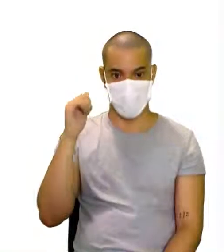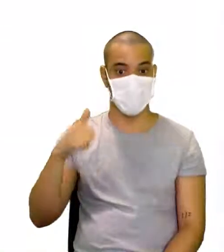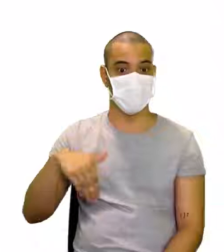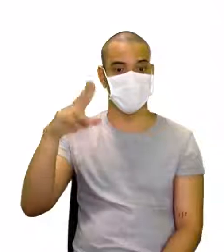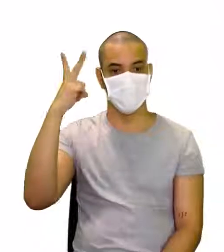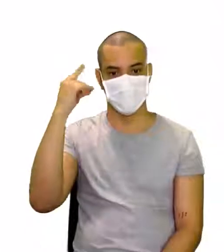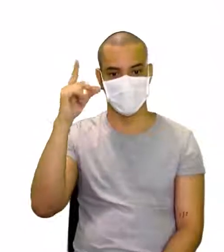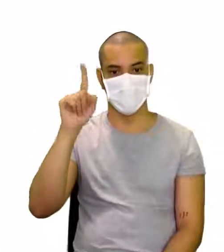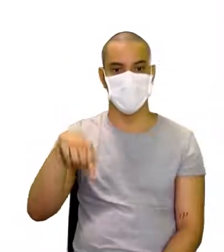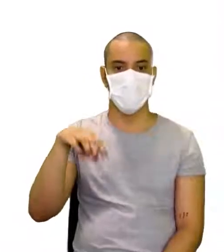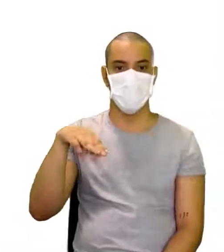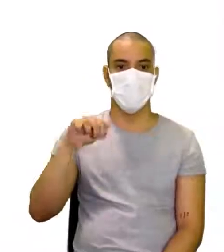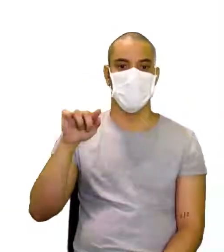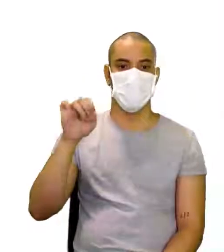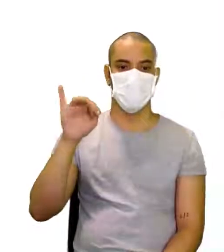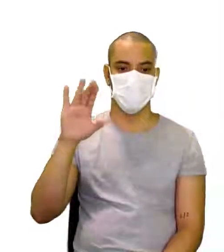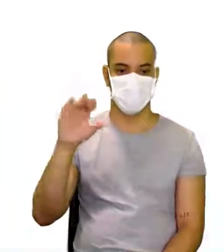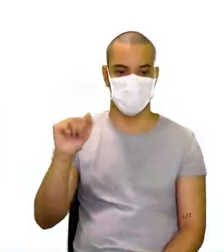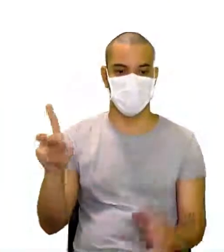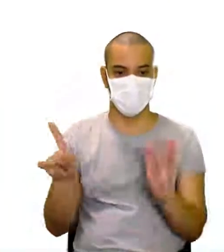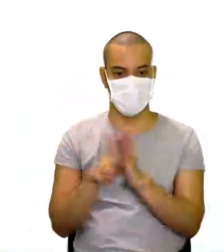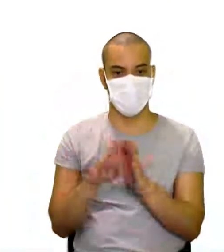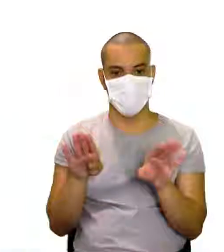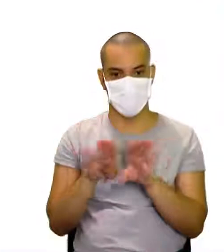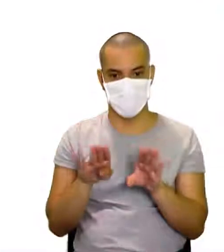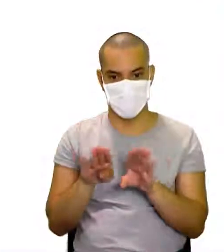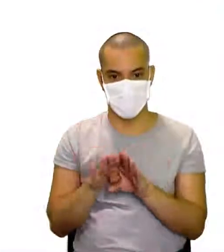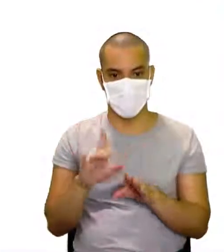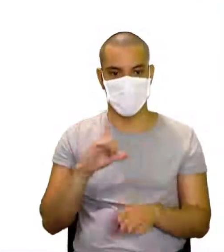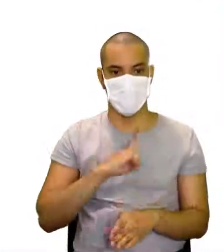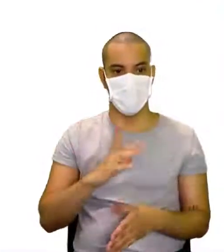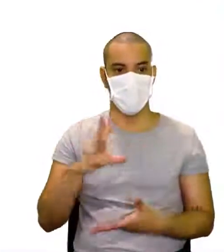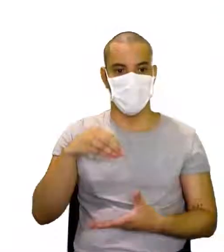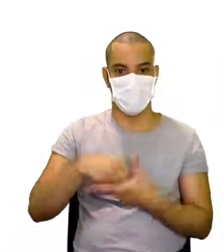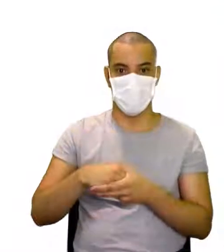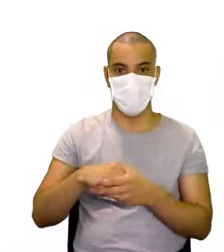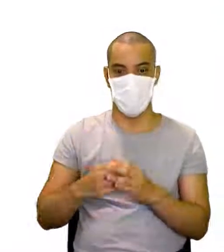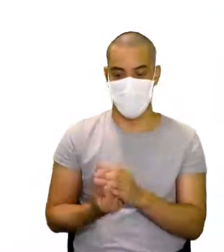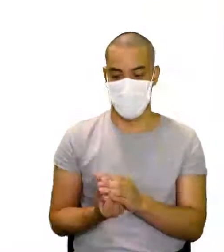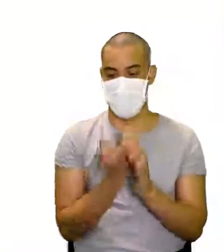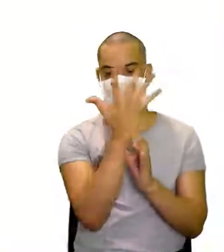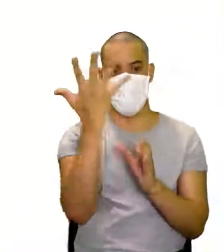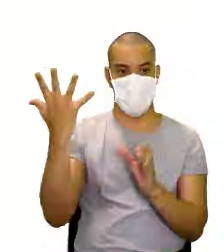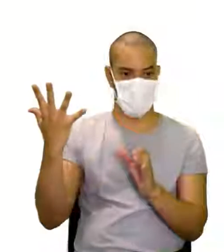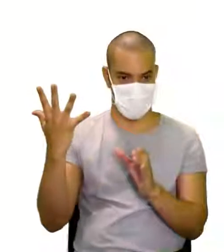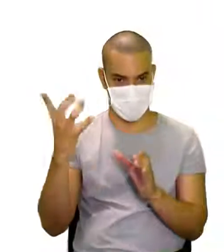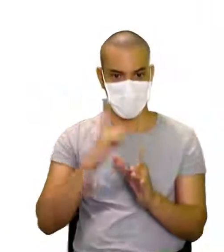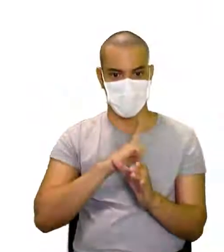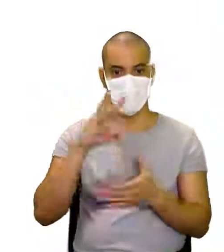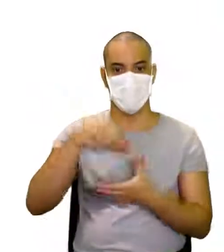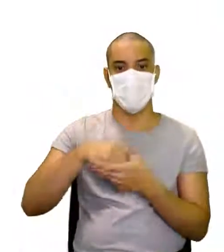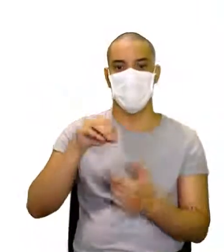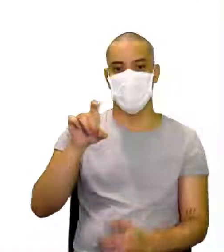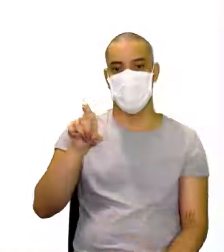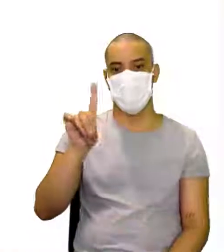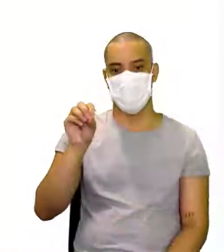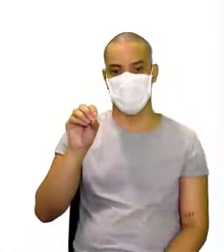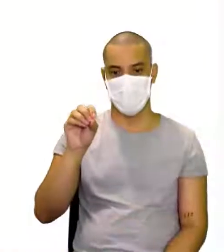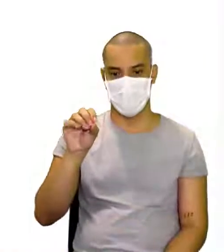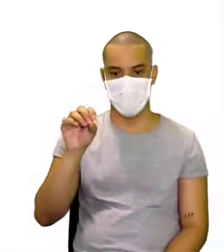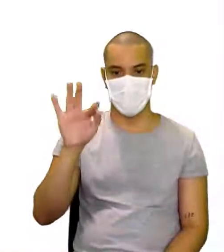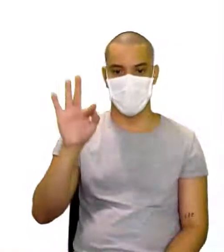vulcânica em que consta óxido de ferro na sua constituição, ok? E os ímãs artificiais